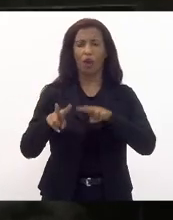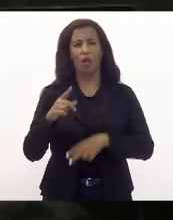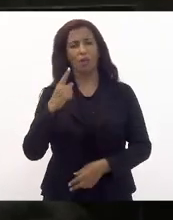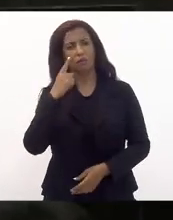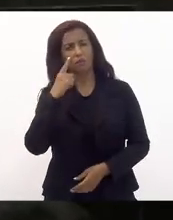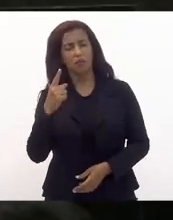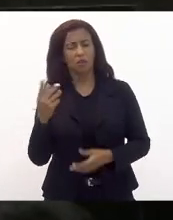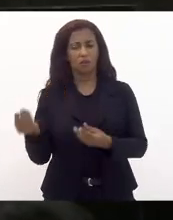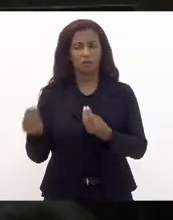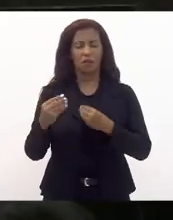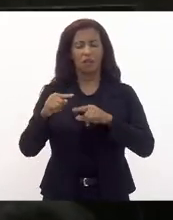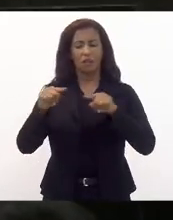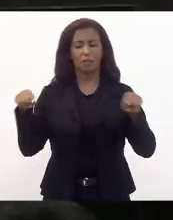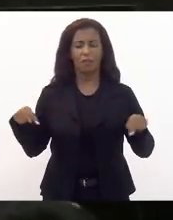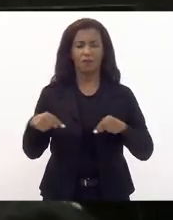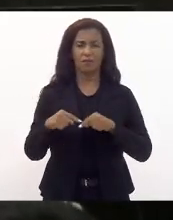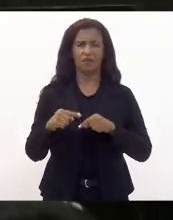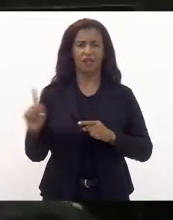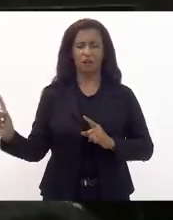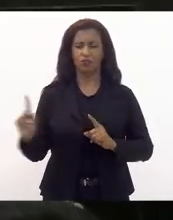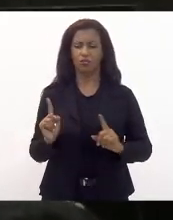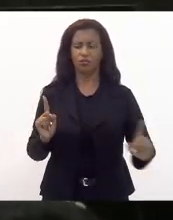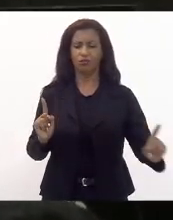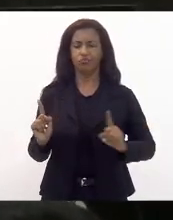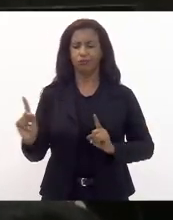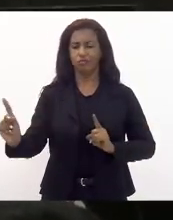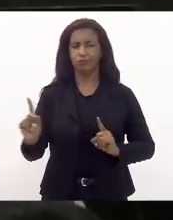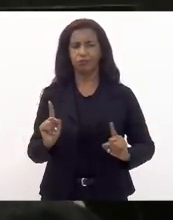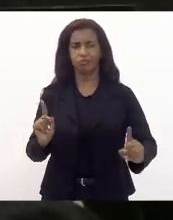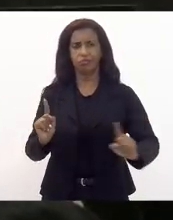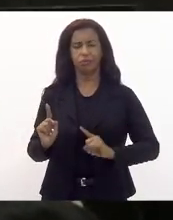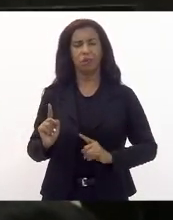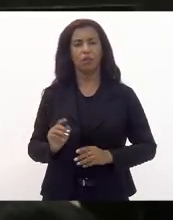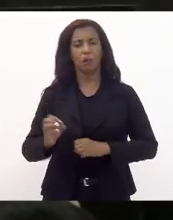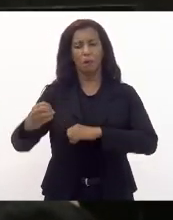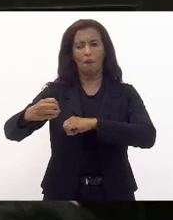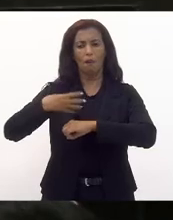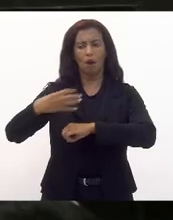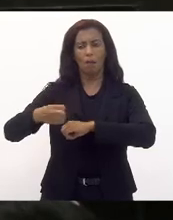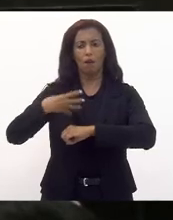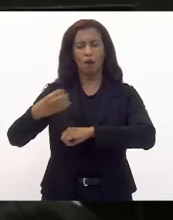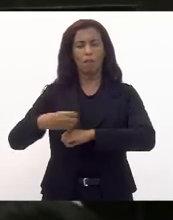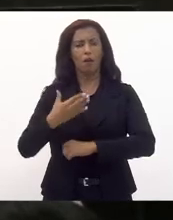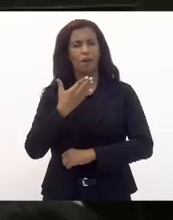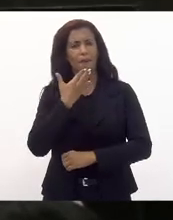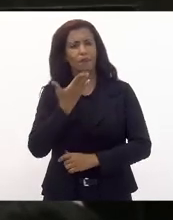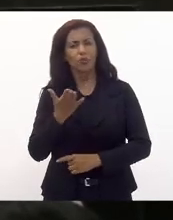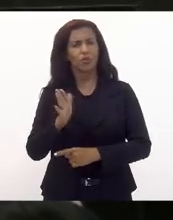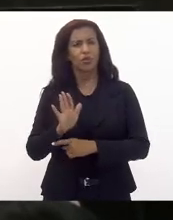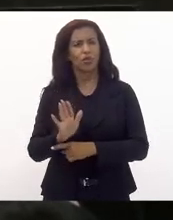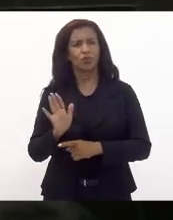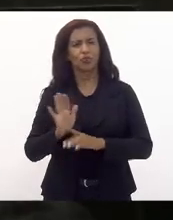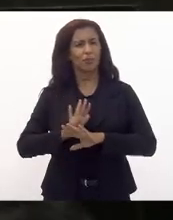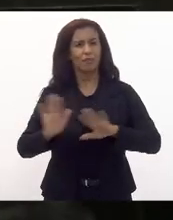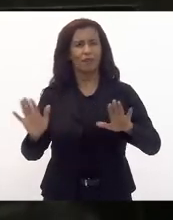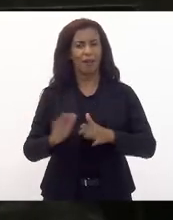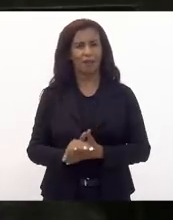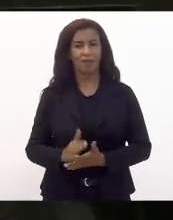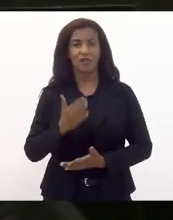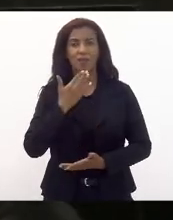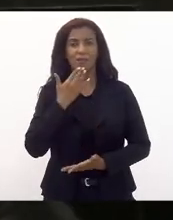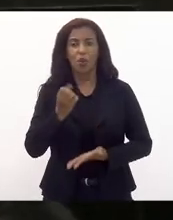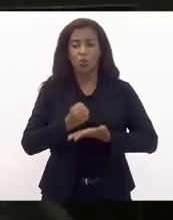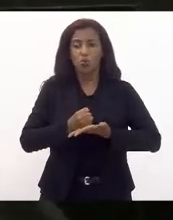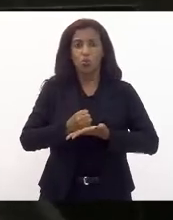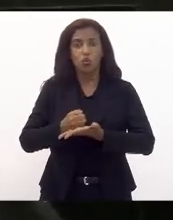é isso que eu tenho recebido no meu gabinete como não é nenhum pedido de ajuda a mais Deputado Tia Jô é